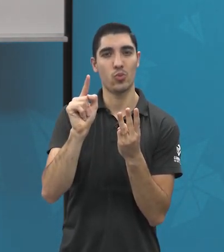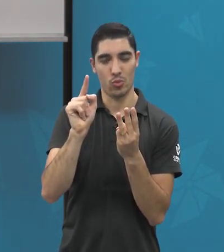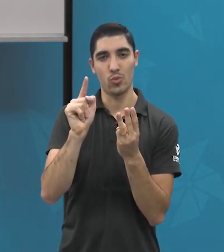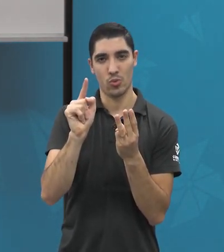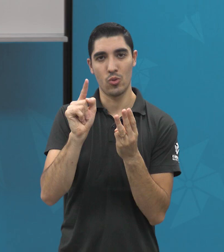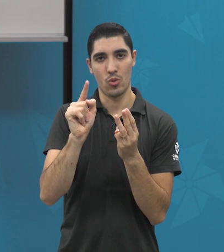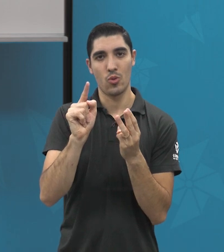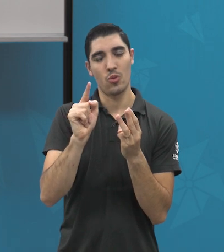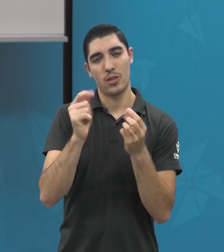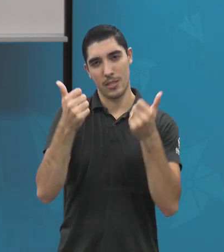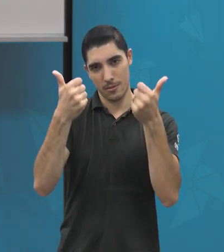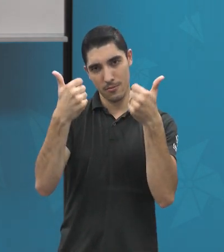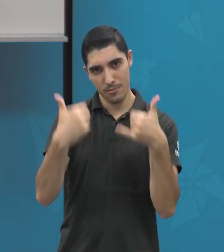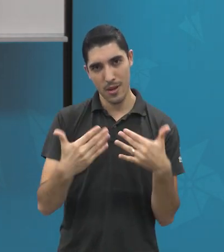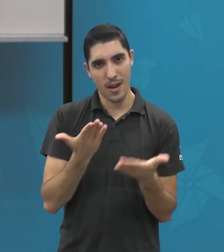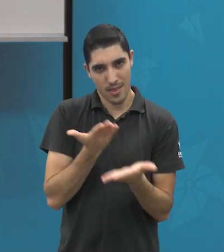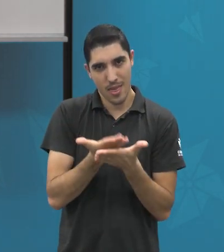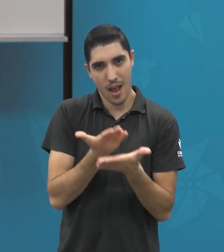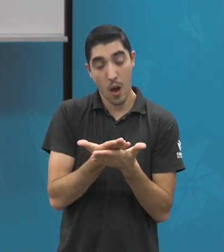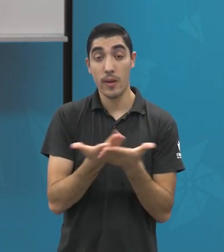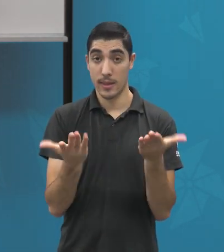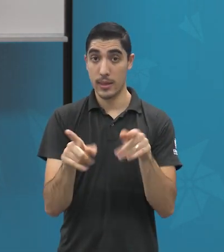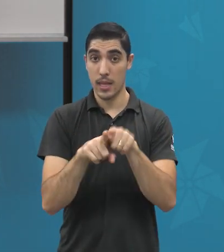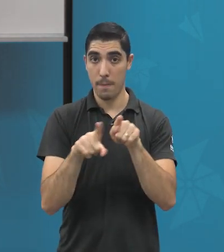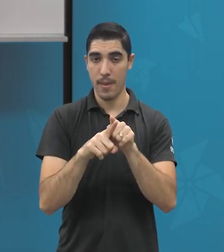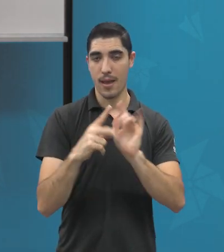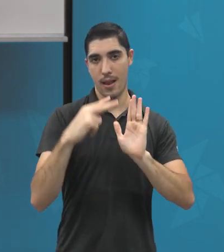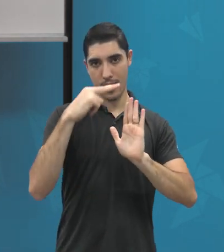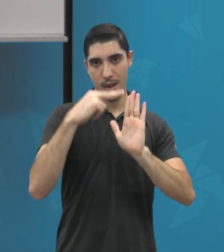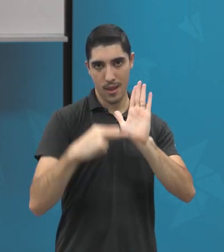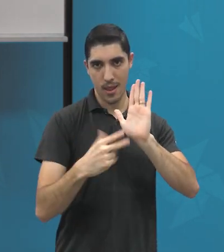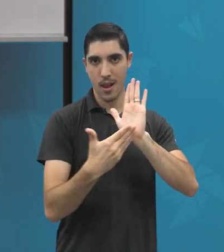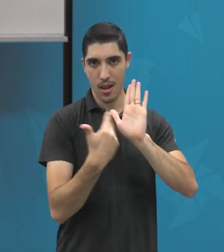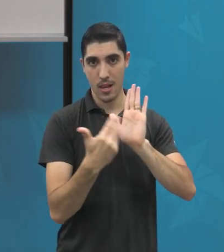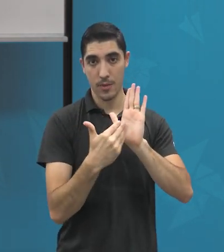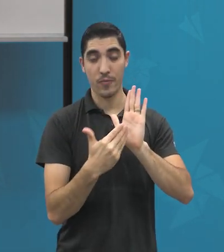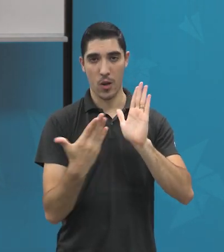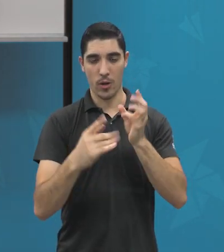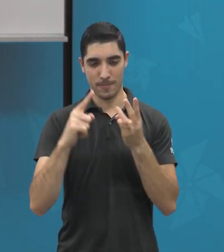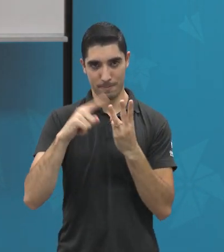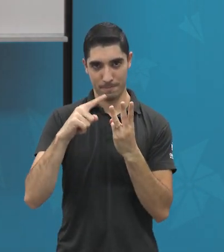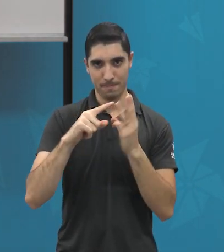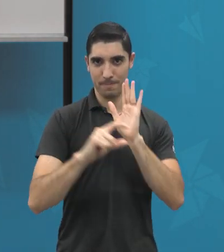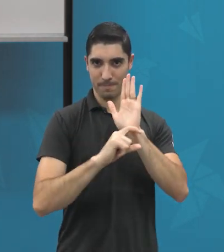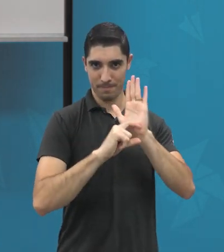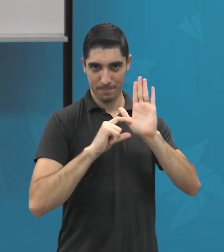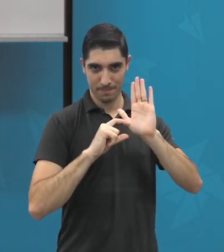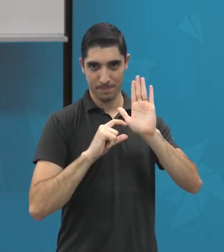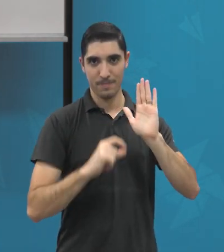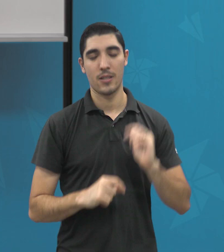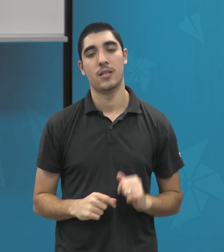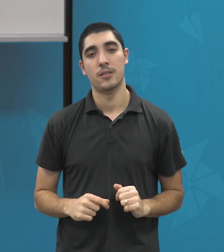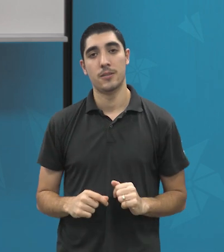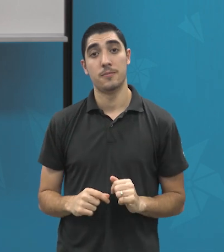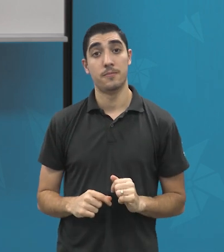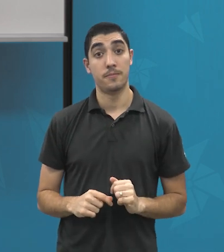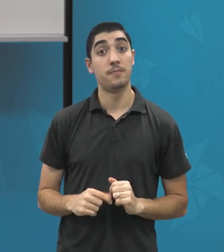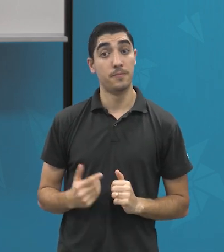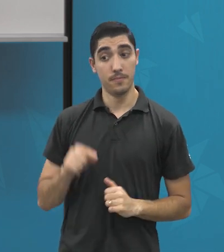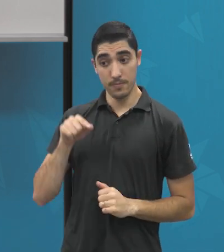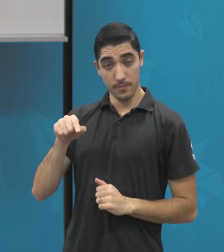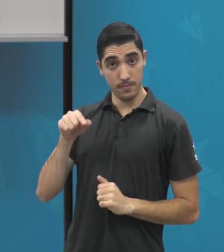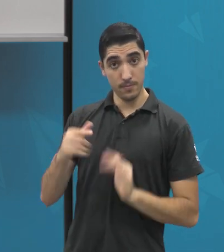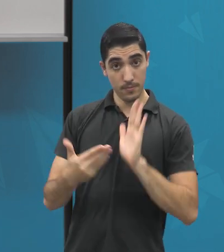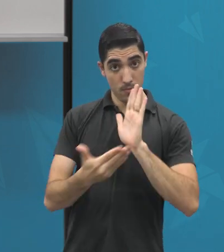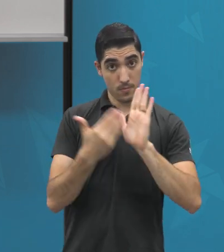terceira leitura que eu vou colocar para vocês. E nesse trecho, o John Stuart Mill, ele